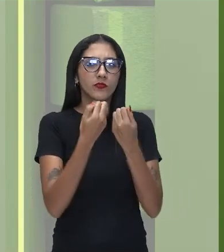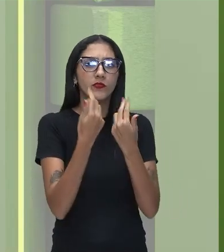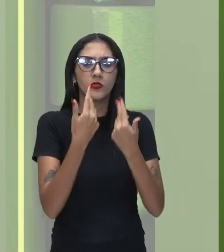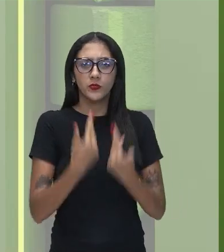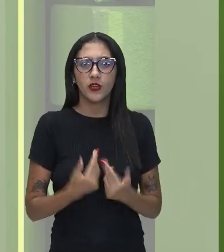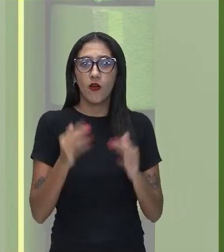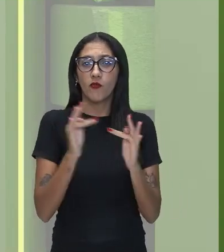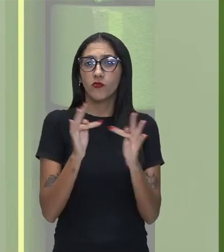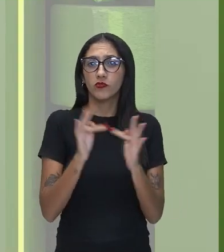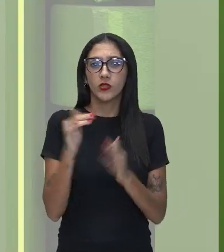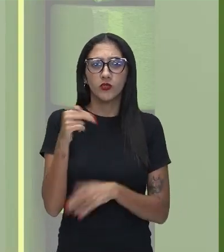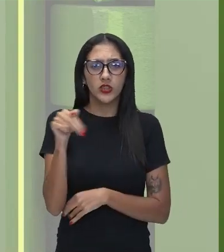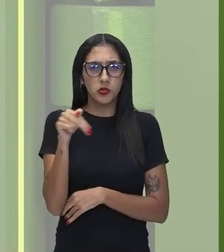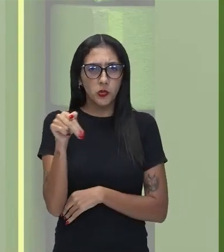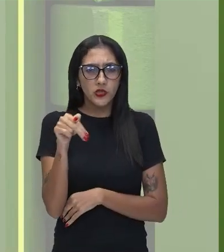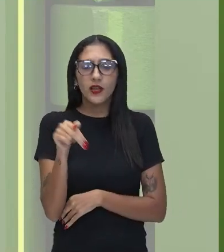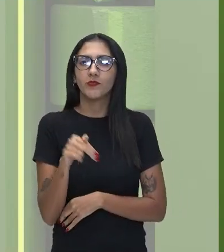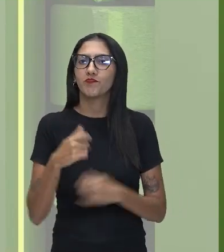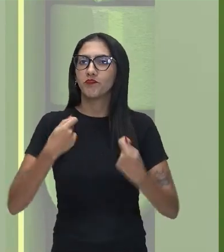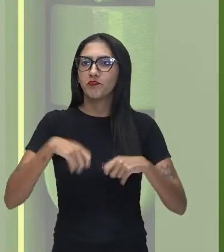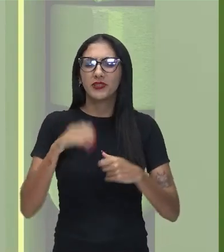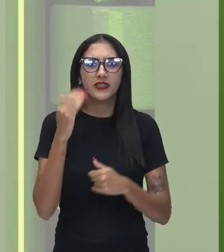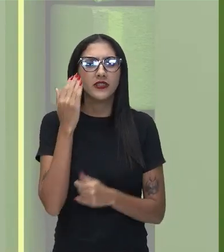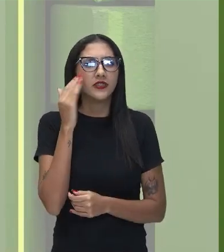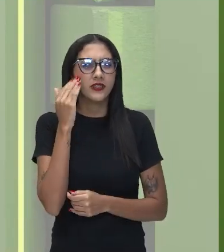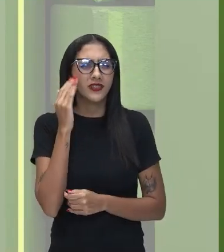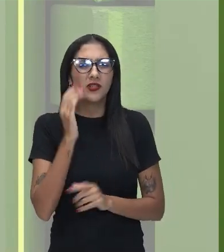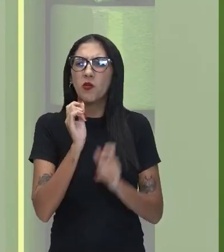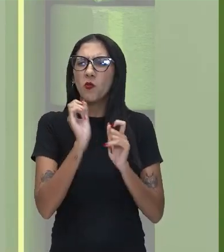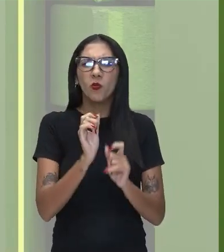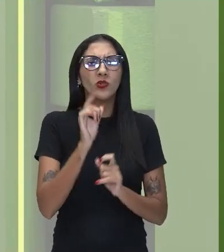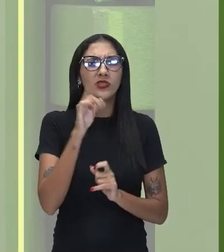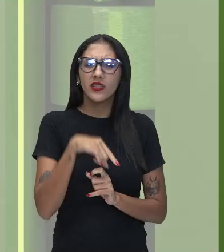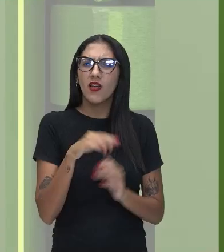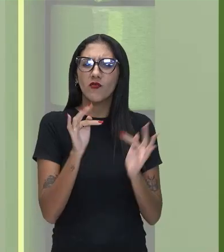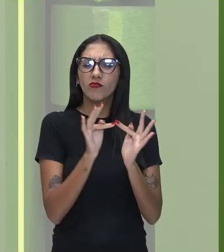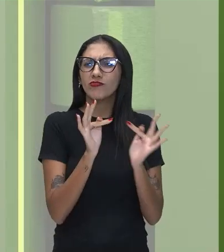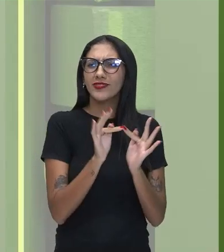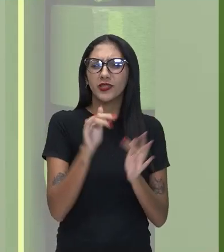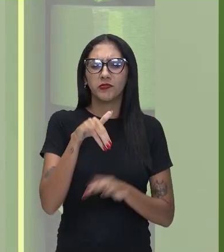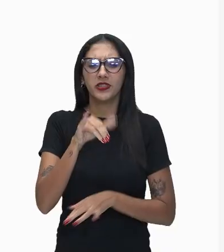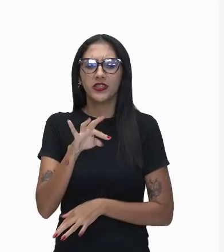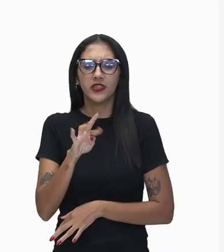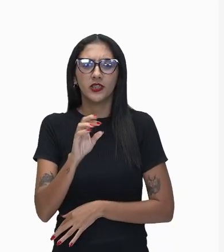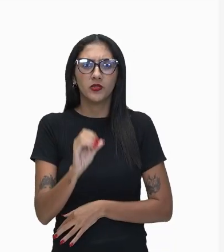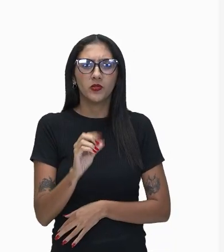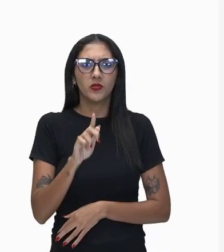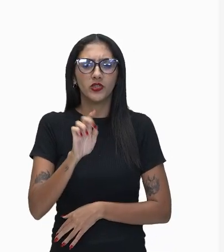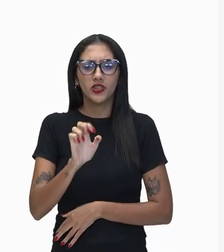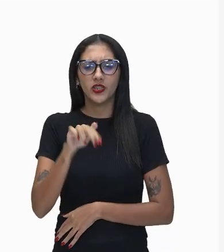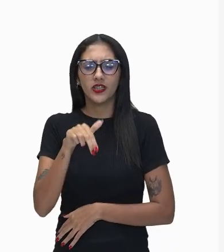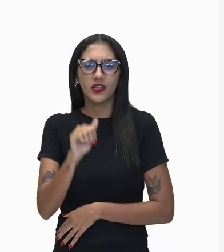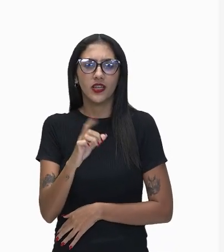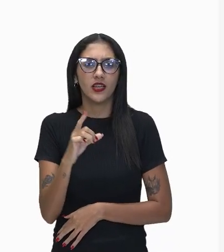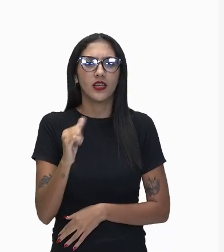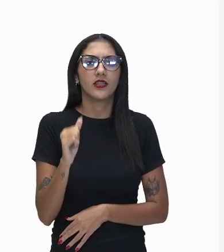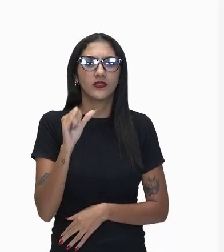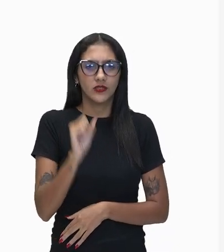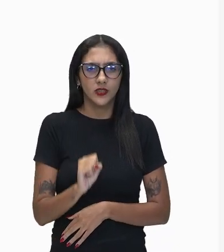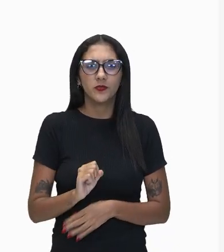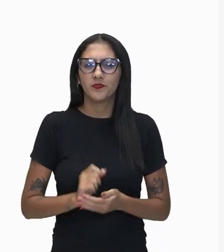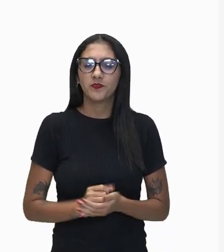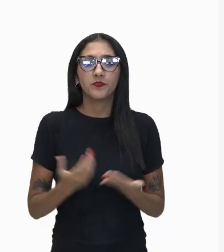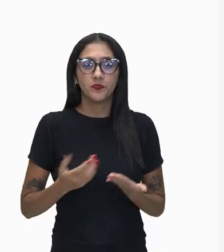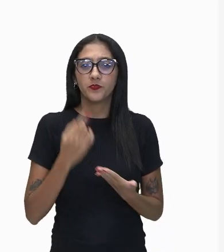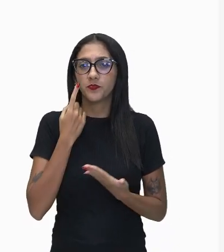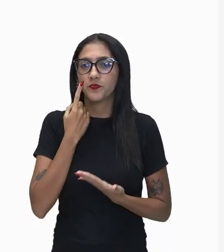nitrogenadas, precisamos entender, né, o que são as funções nitrogenadas. Observem aqui. As funções